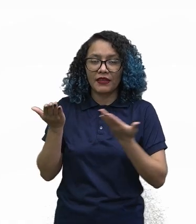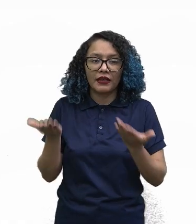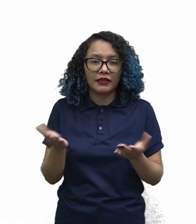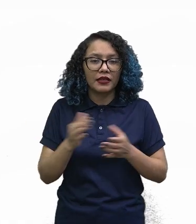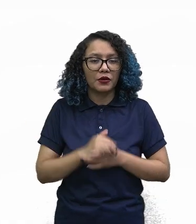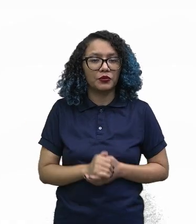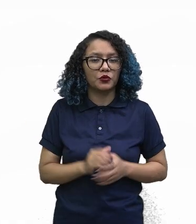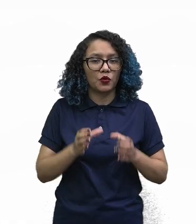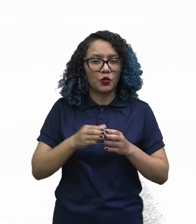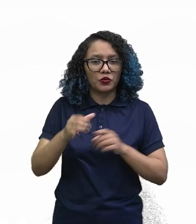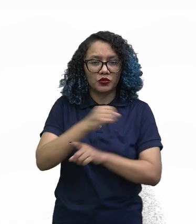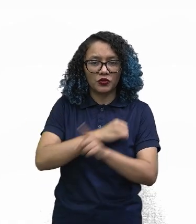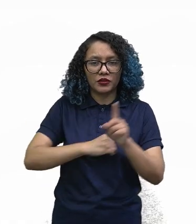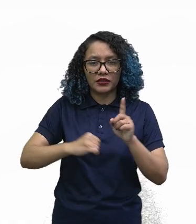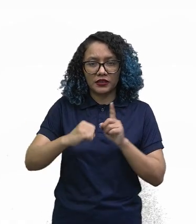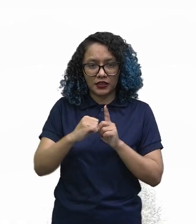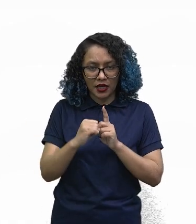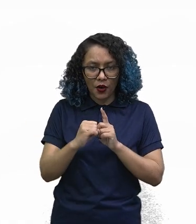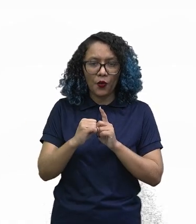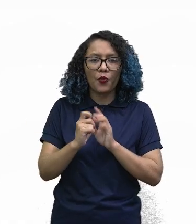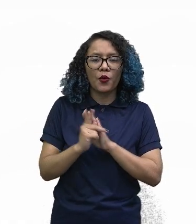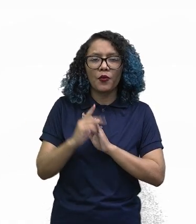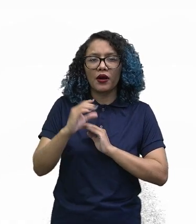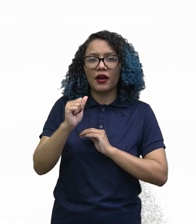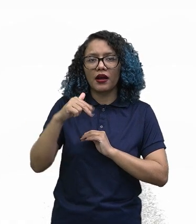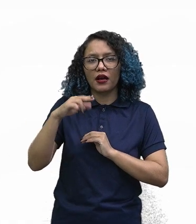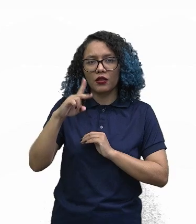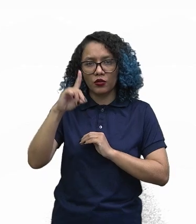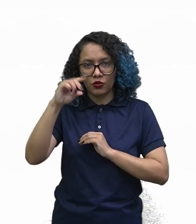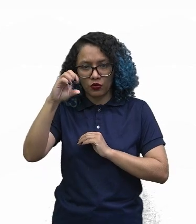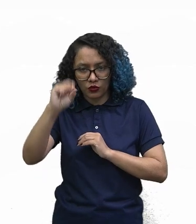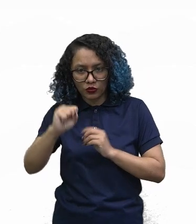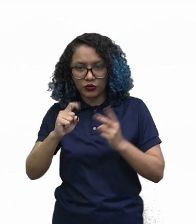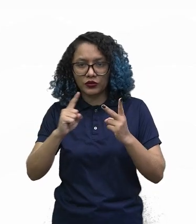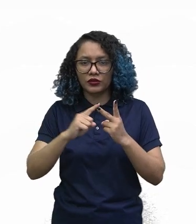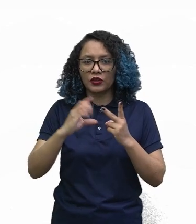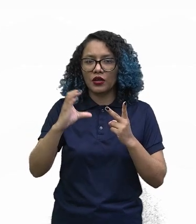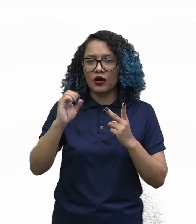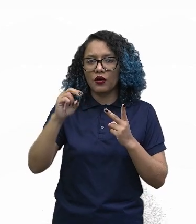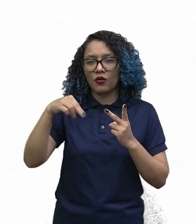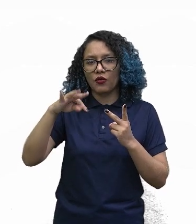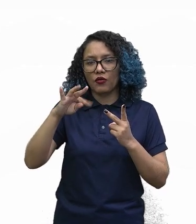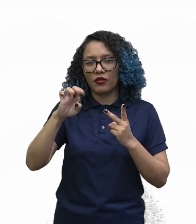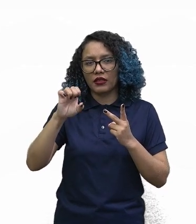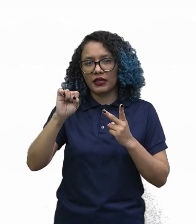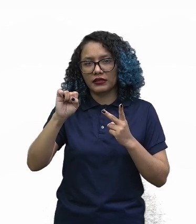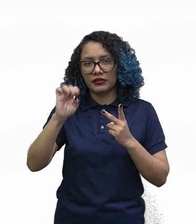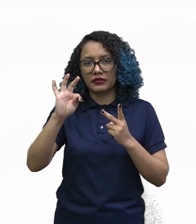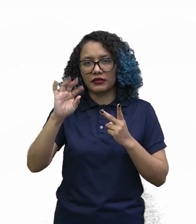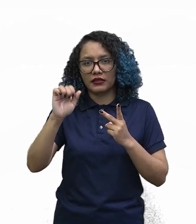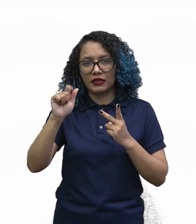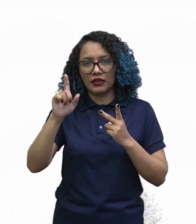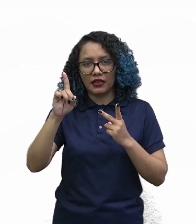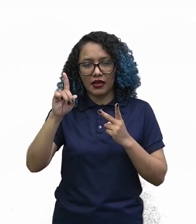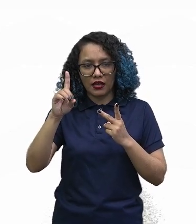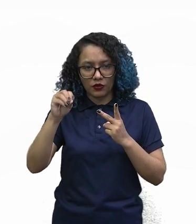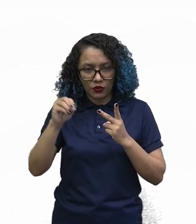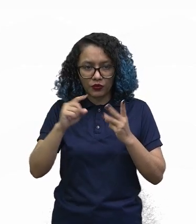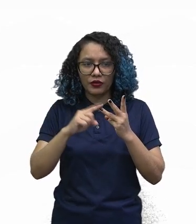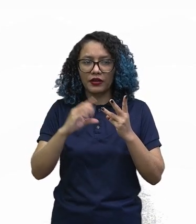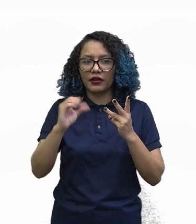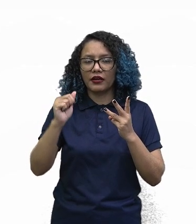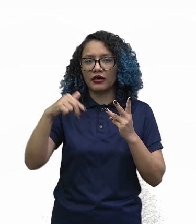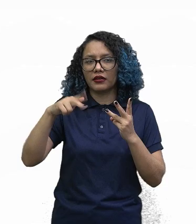sociais de Canudos, Contestado e Cangaço foram importantes manifestações